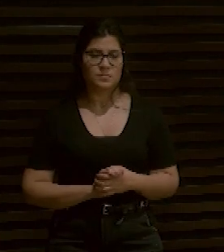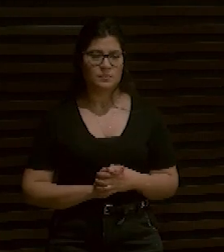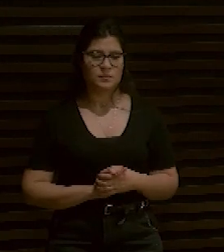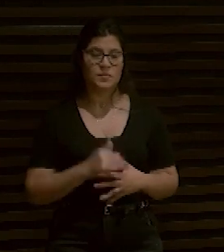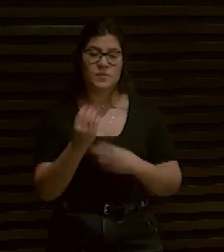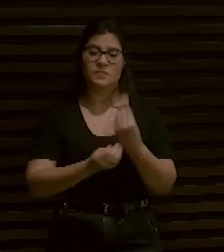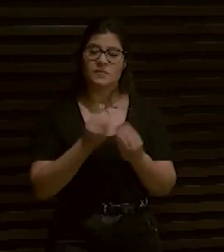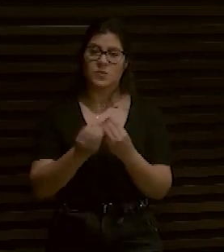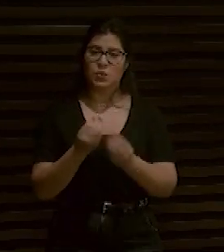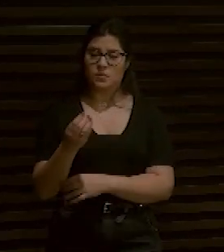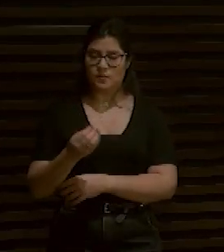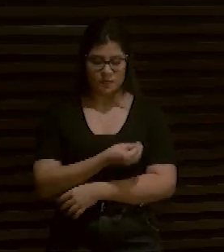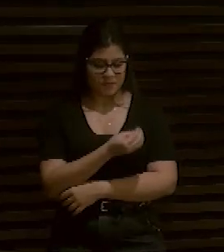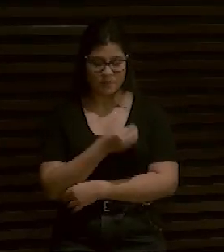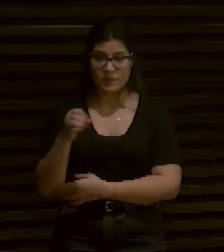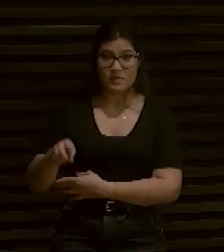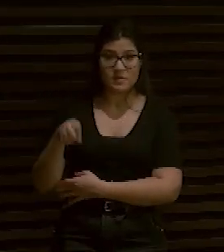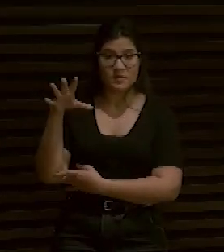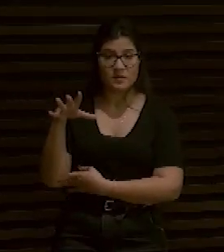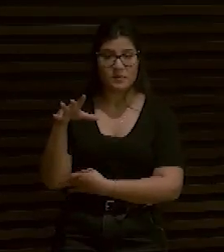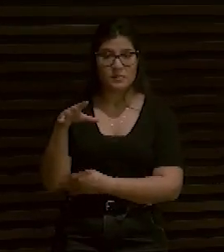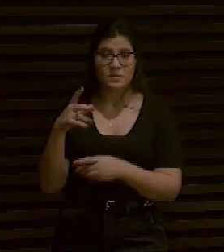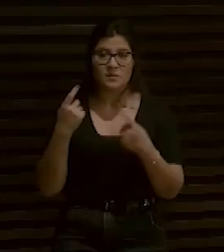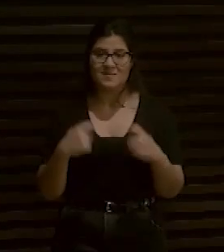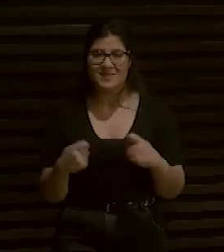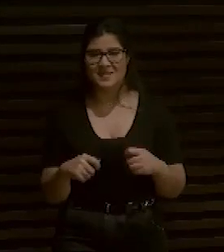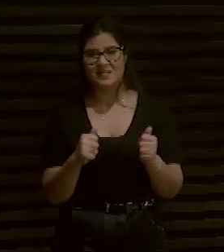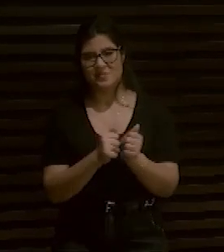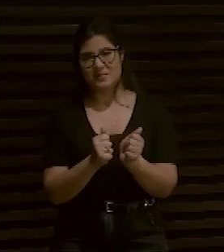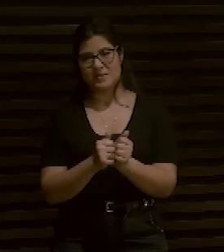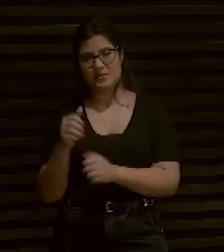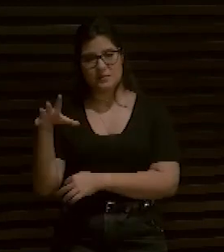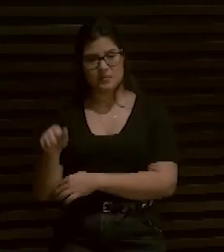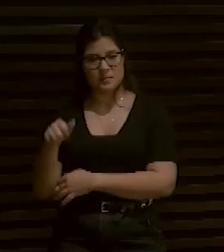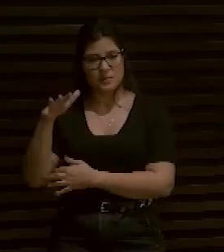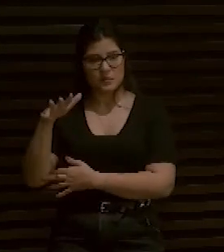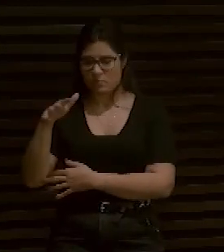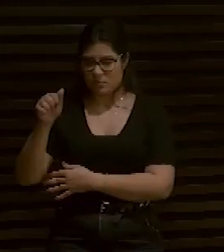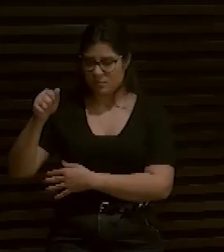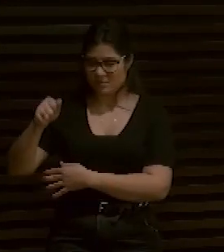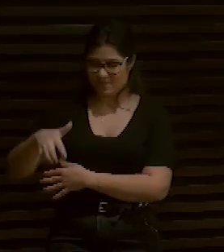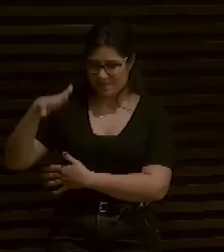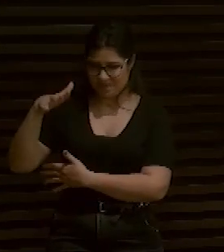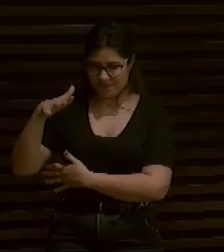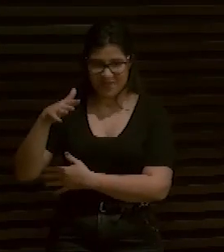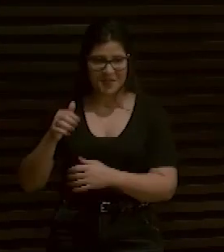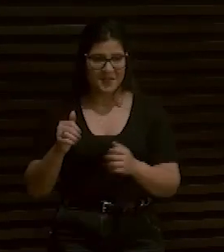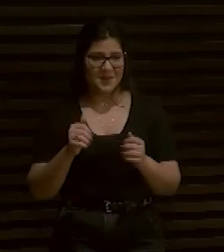Como que a gente vai andar na luz? Apenas estando perto da luz. Orando, lendo a